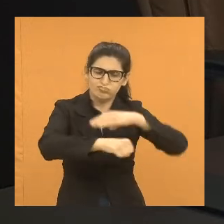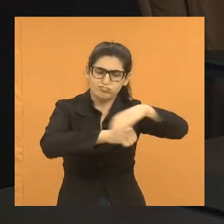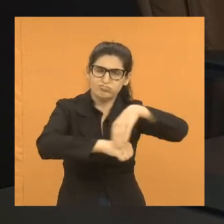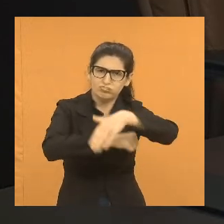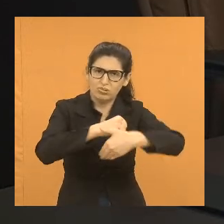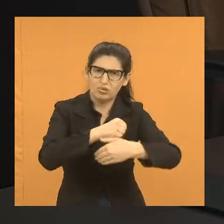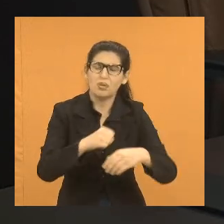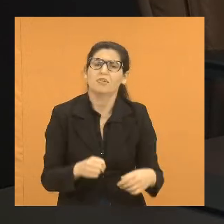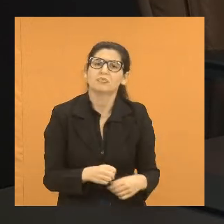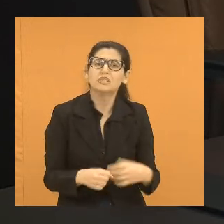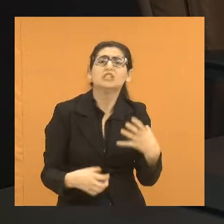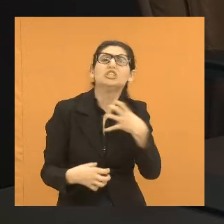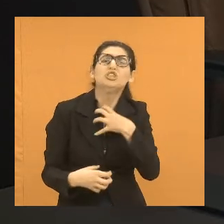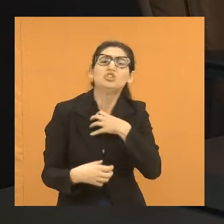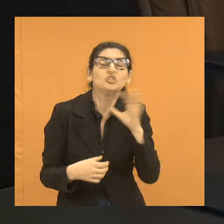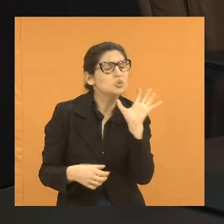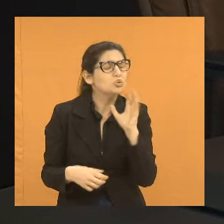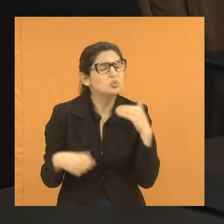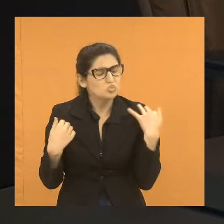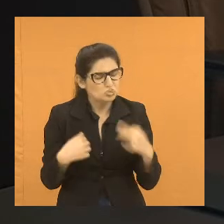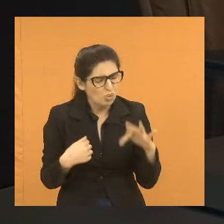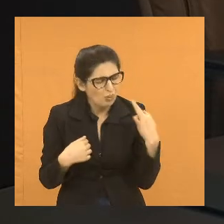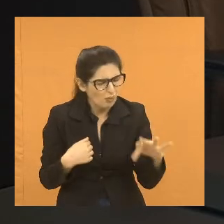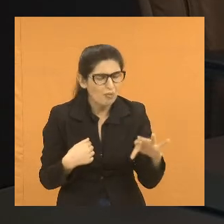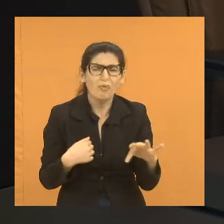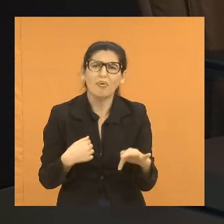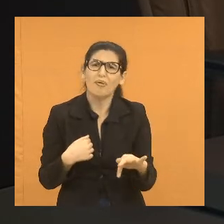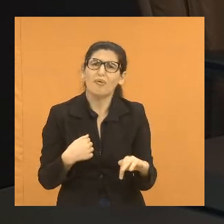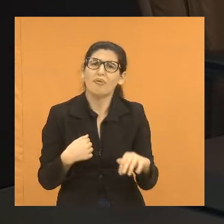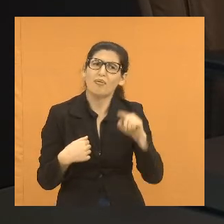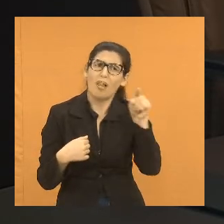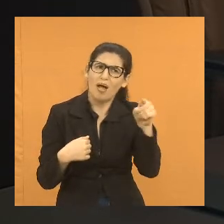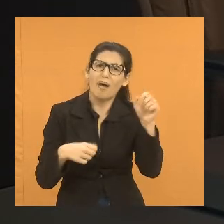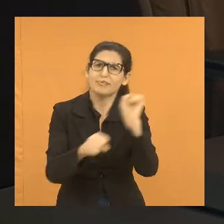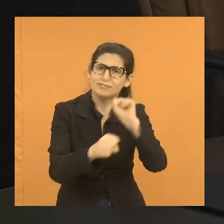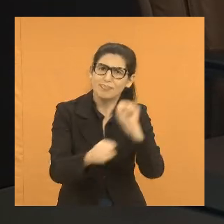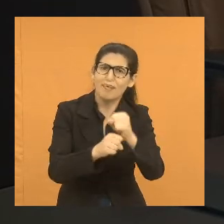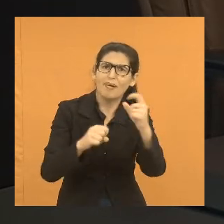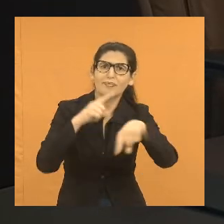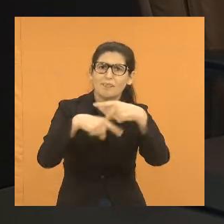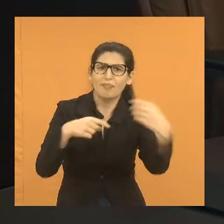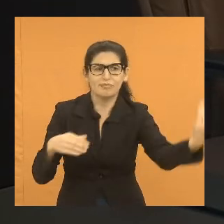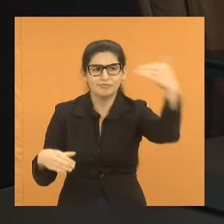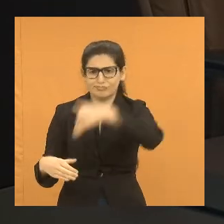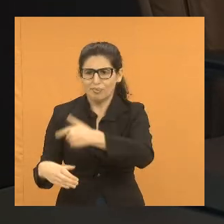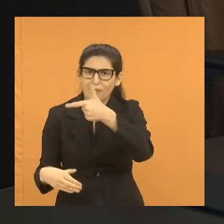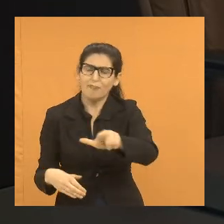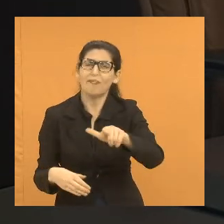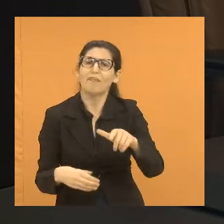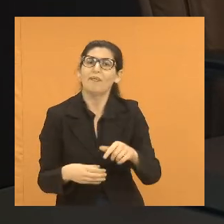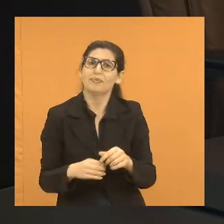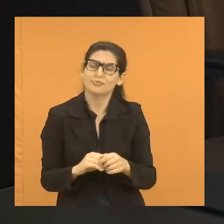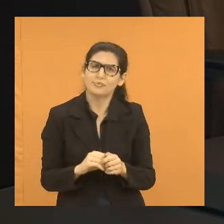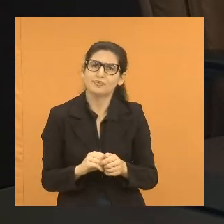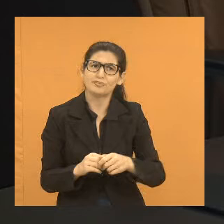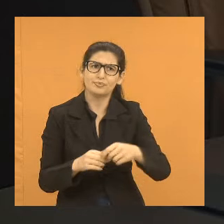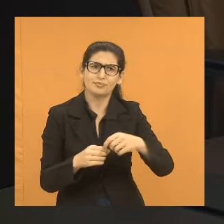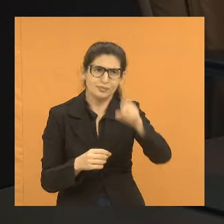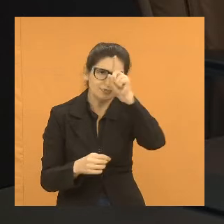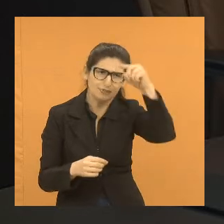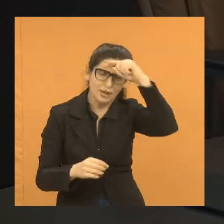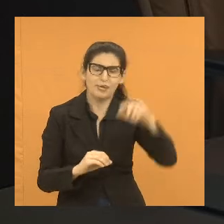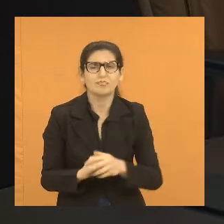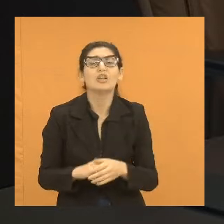Casa? Essa é a minha reclamação. Então, nós não podemos fazer mais isso. Aí mandei o documento para a doutora Rosana Gravena.